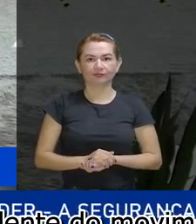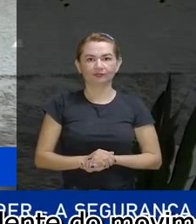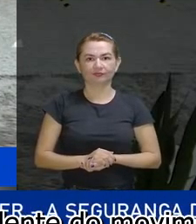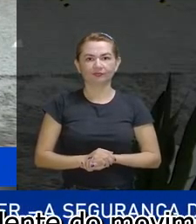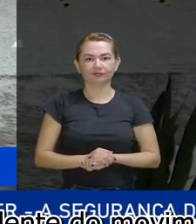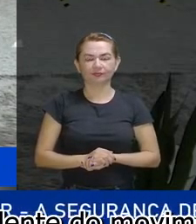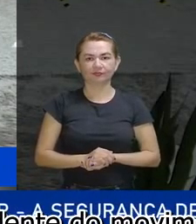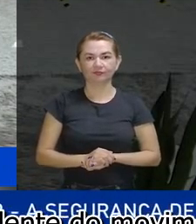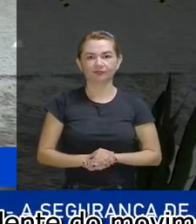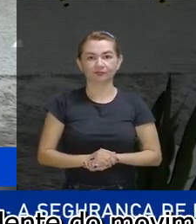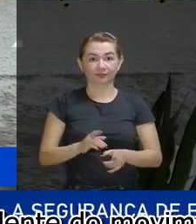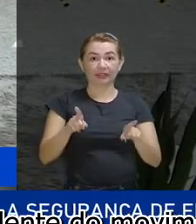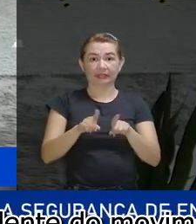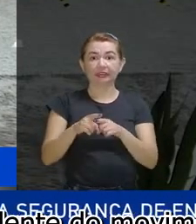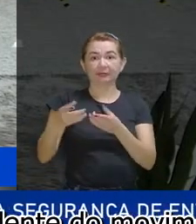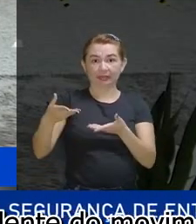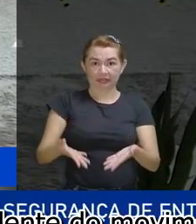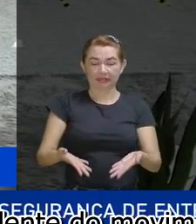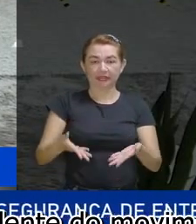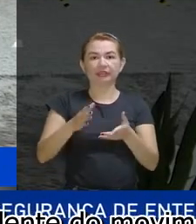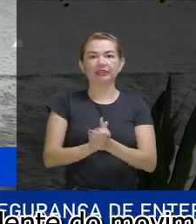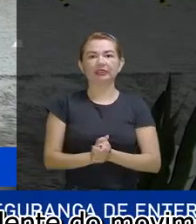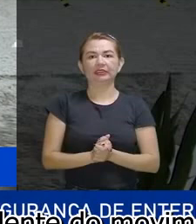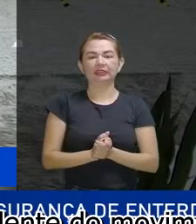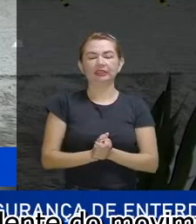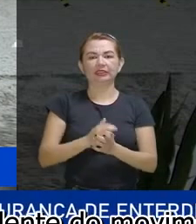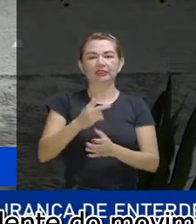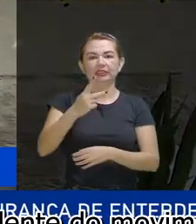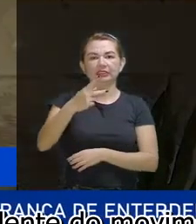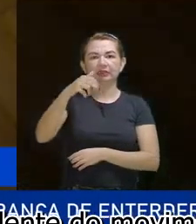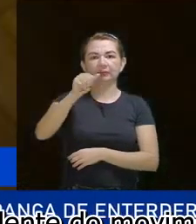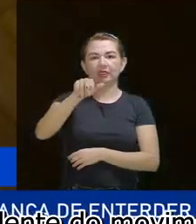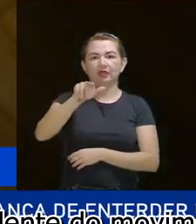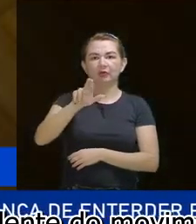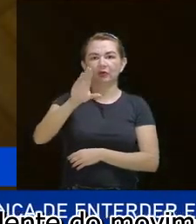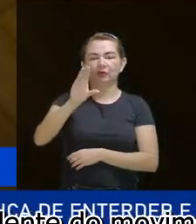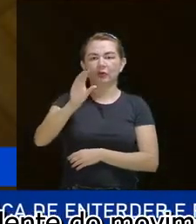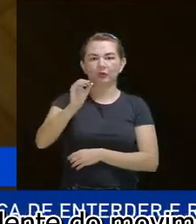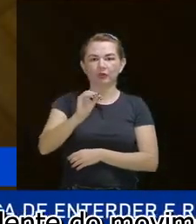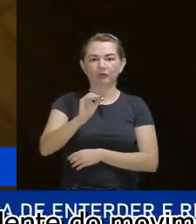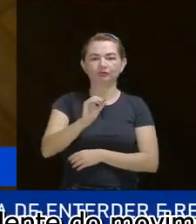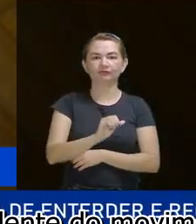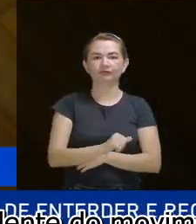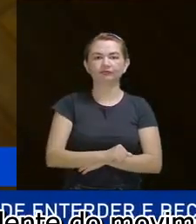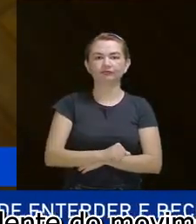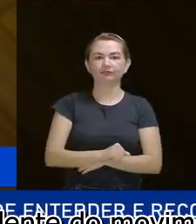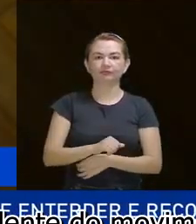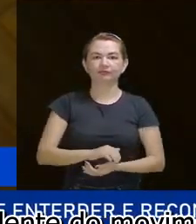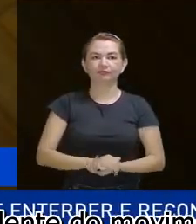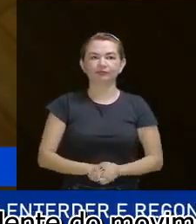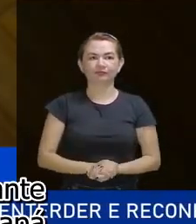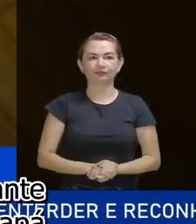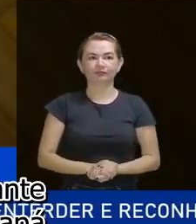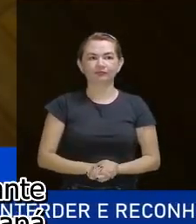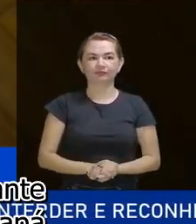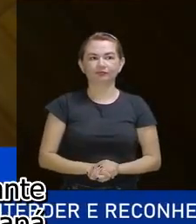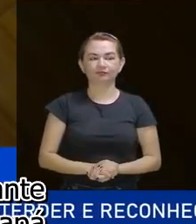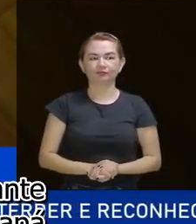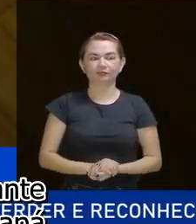Gostaríamos de registrar ainda a presença do senhor Paulo Axé, presidente do movimento